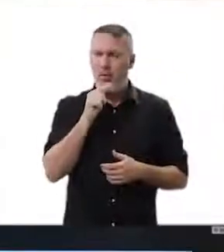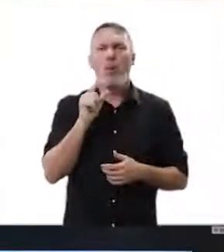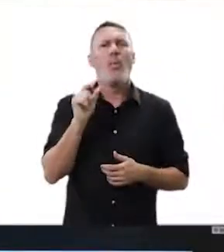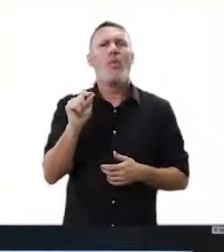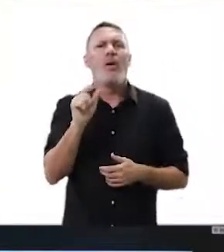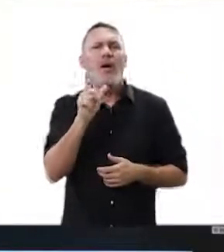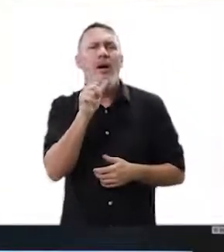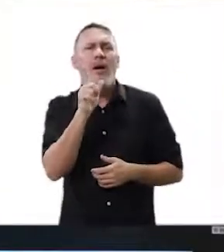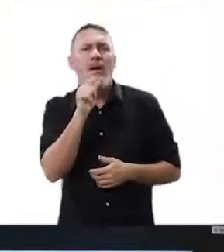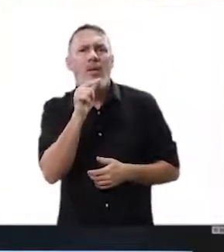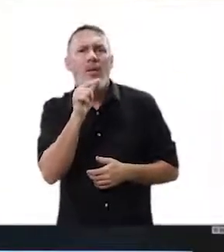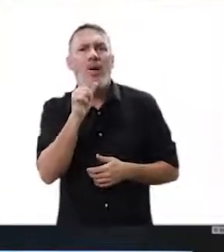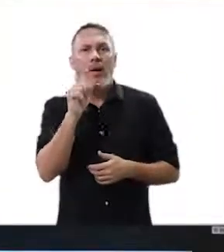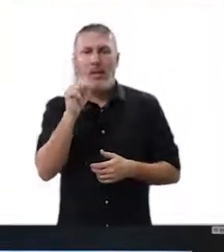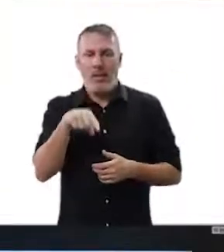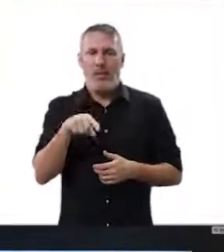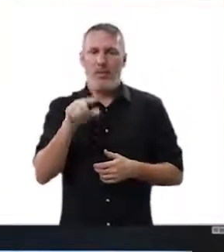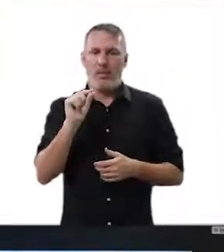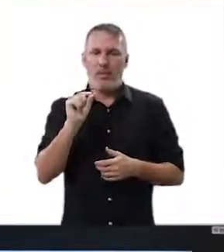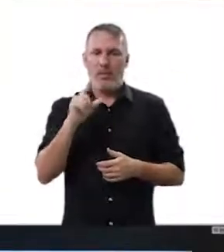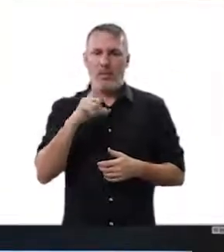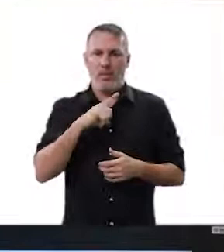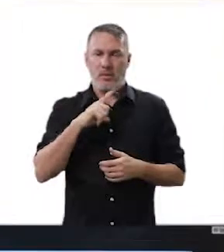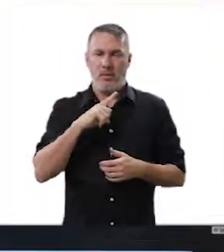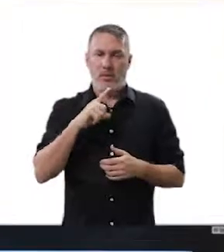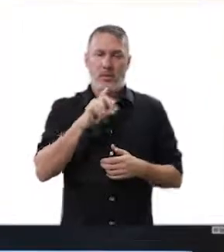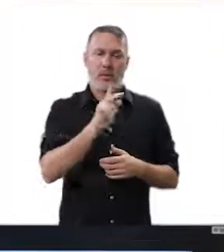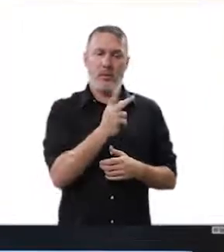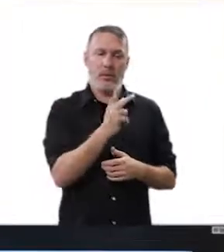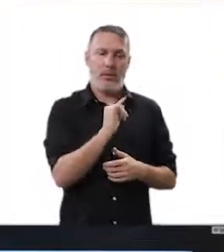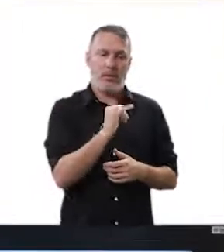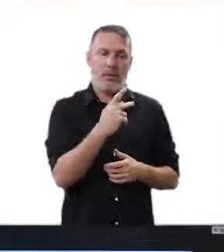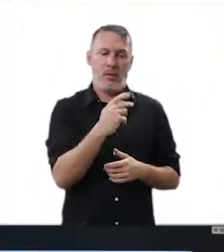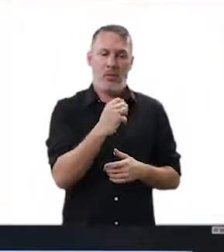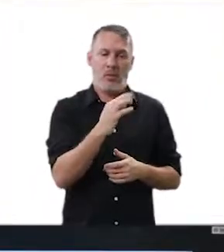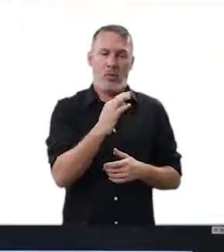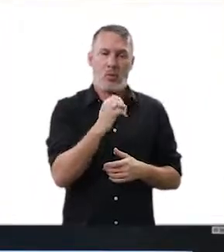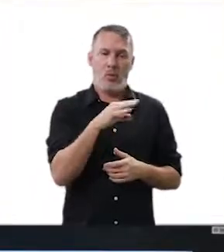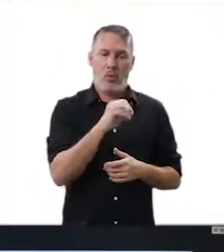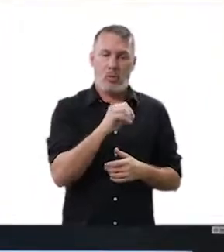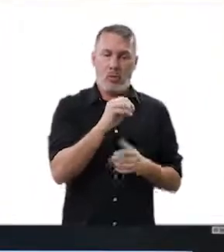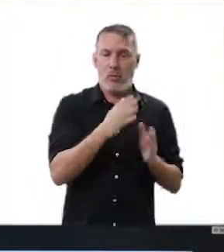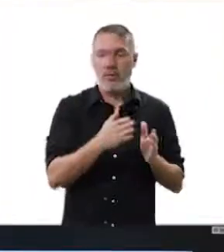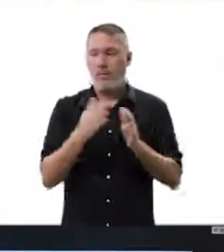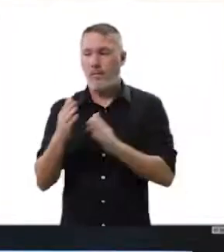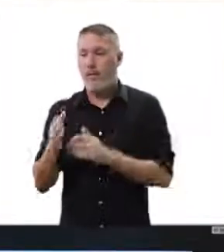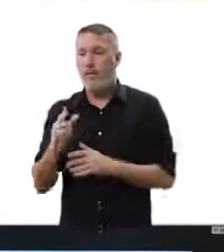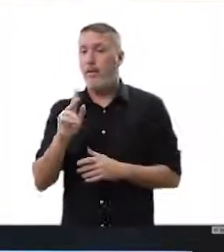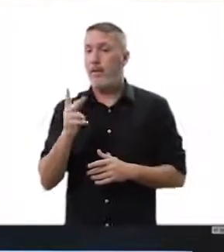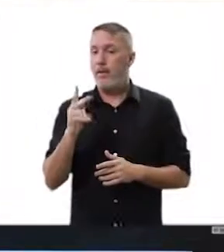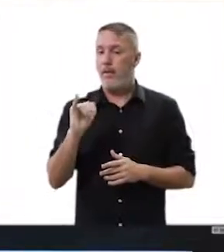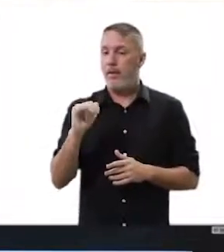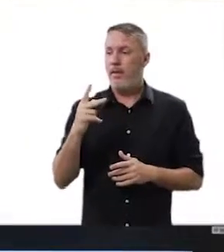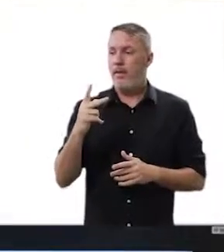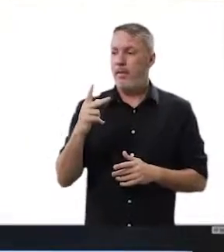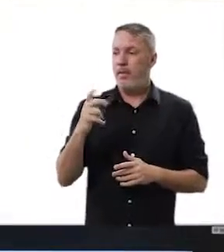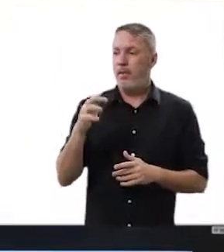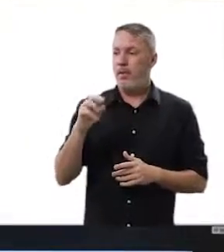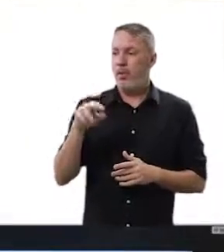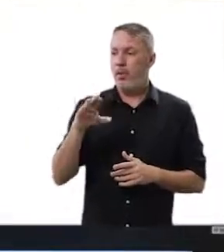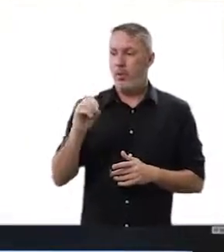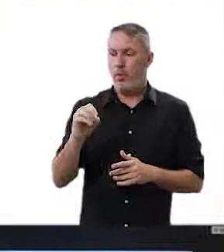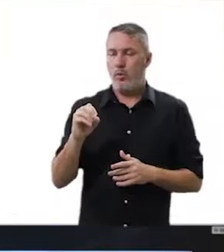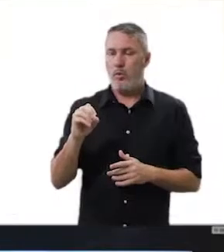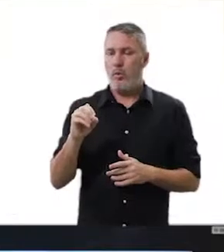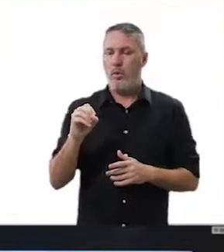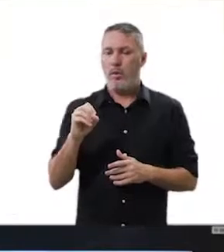de menor concentração para o meio de maior concentração. Como assim, galera?